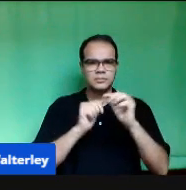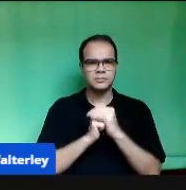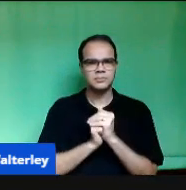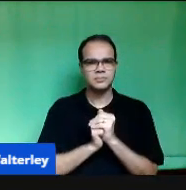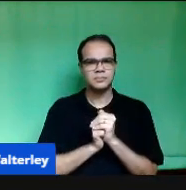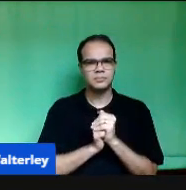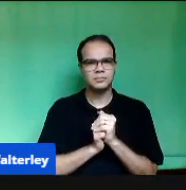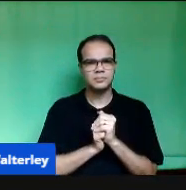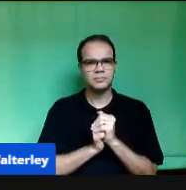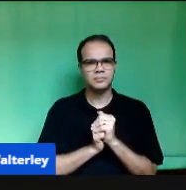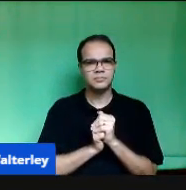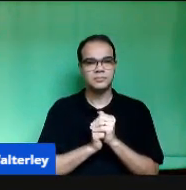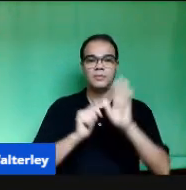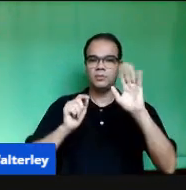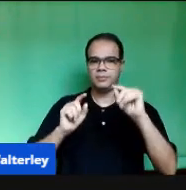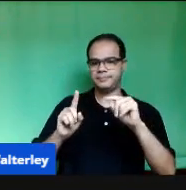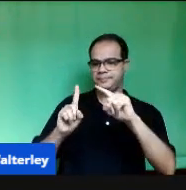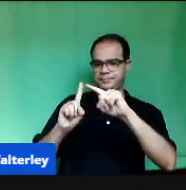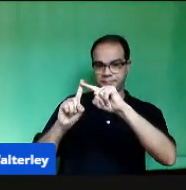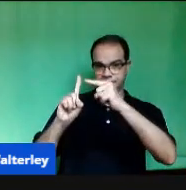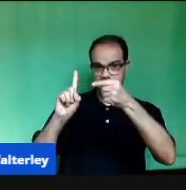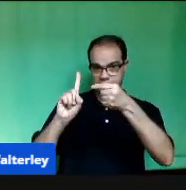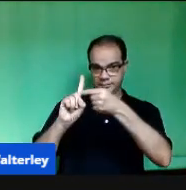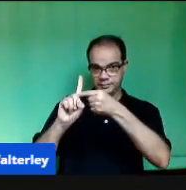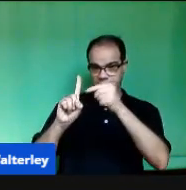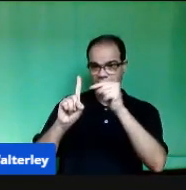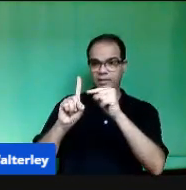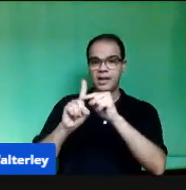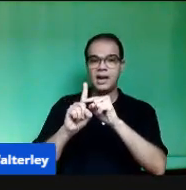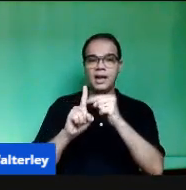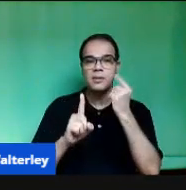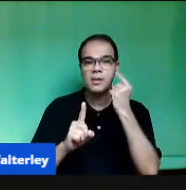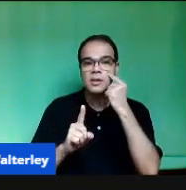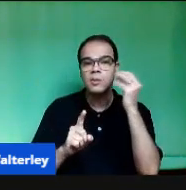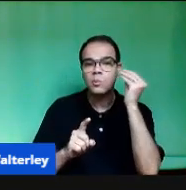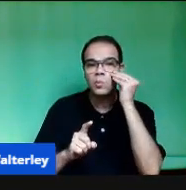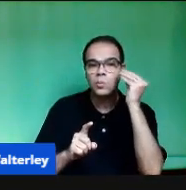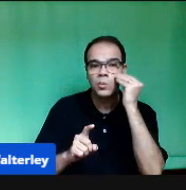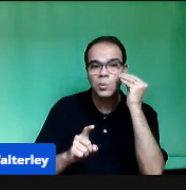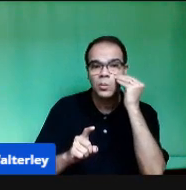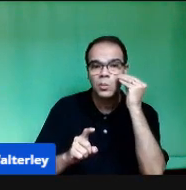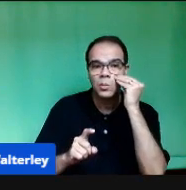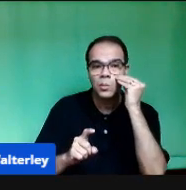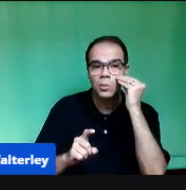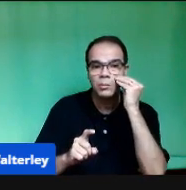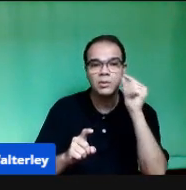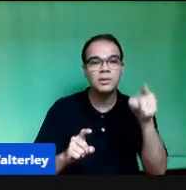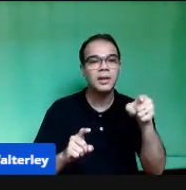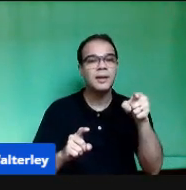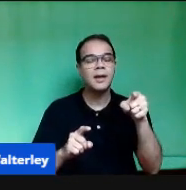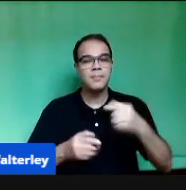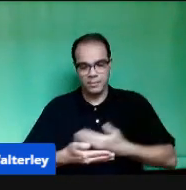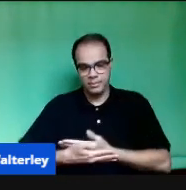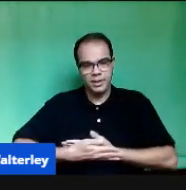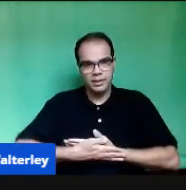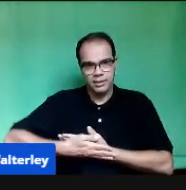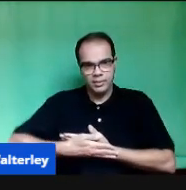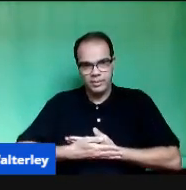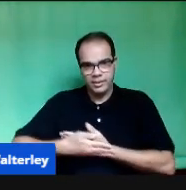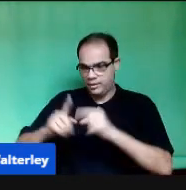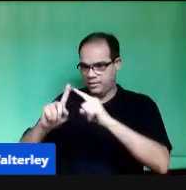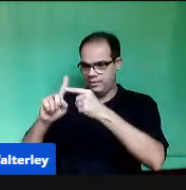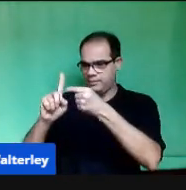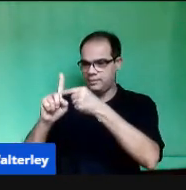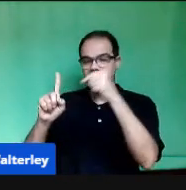eles vão fazer o teste para o sexo do bebê. Veja, o nome é sexo do bebê. E aí,